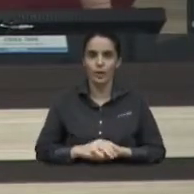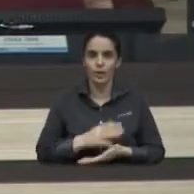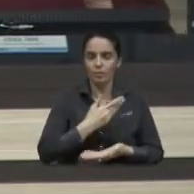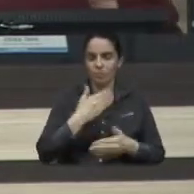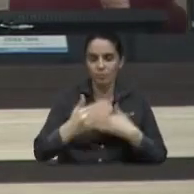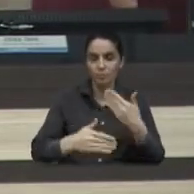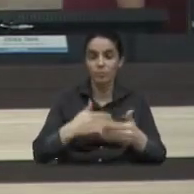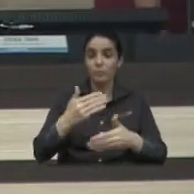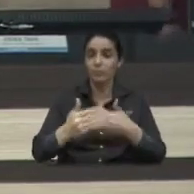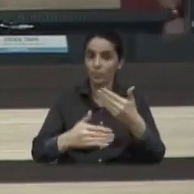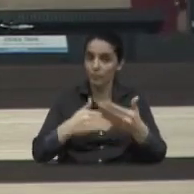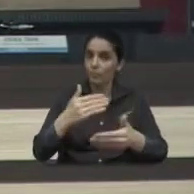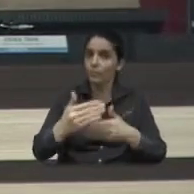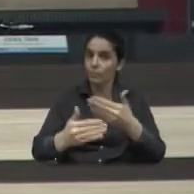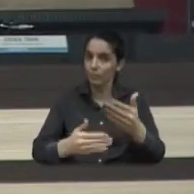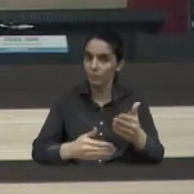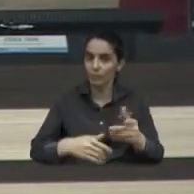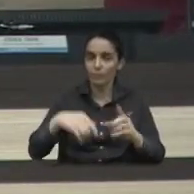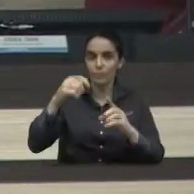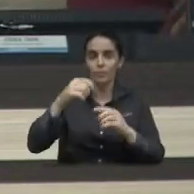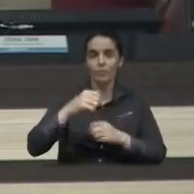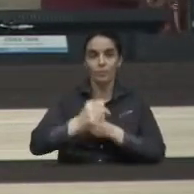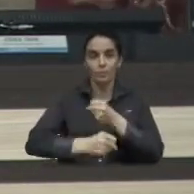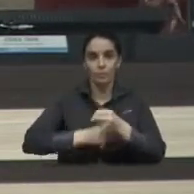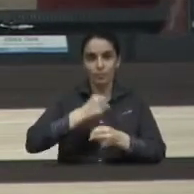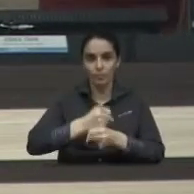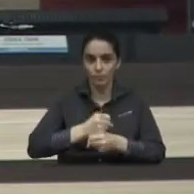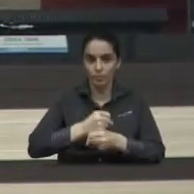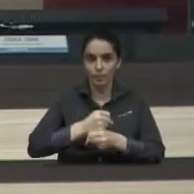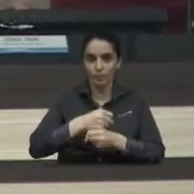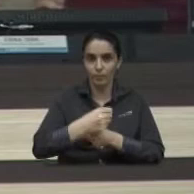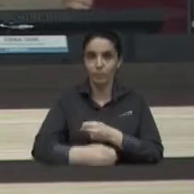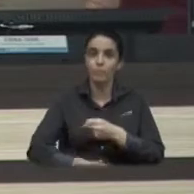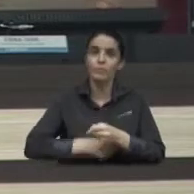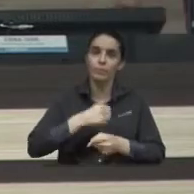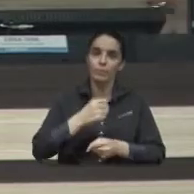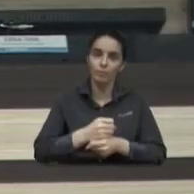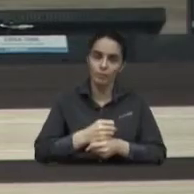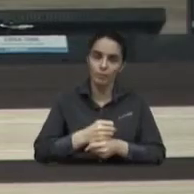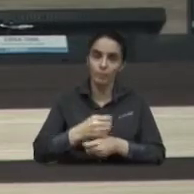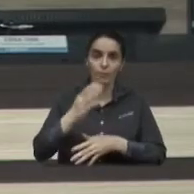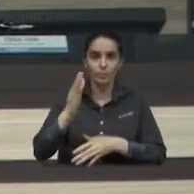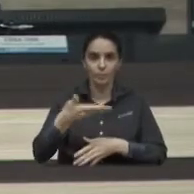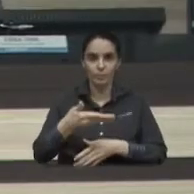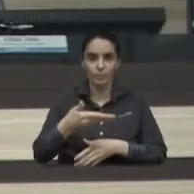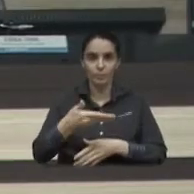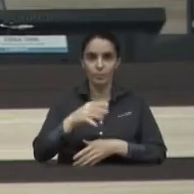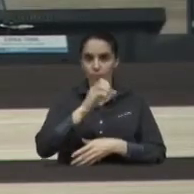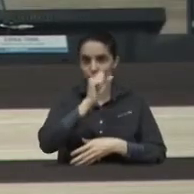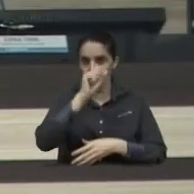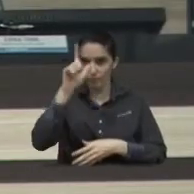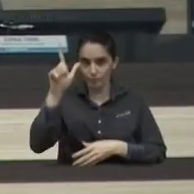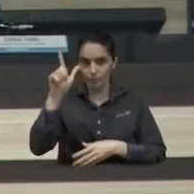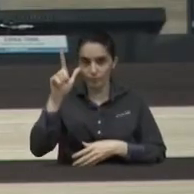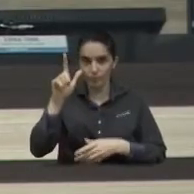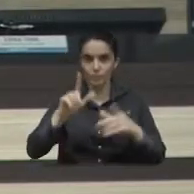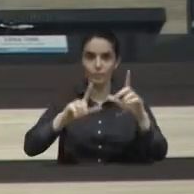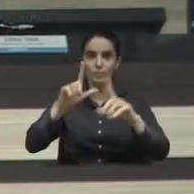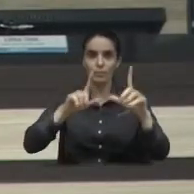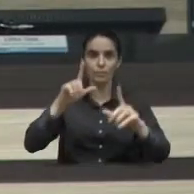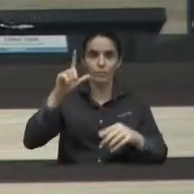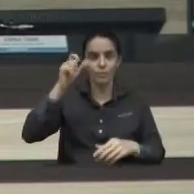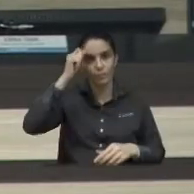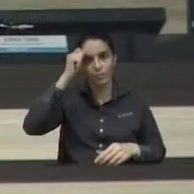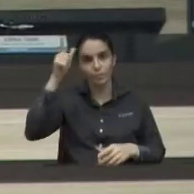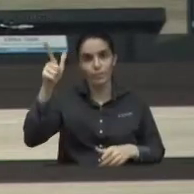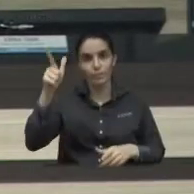passar. Passado 2 anos, a gente veio a saber que Limeira vai perder o sinal da TV Cultura.